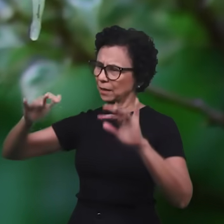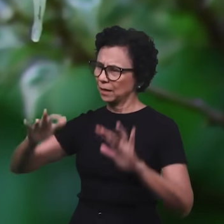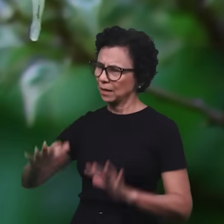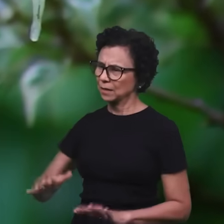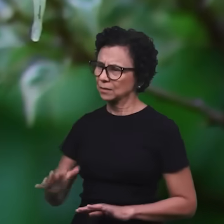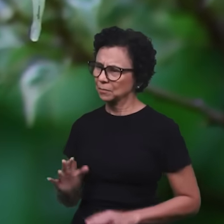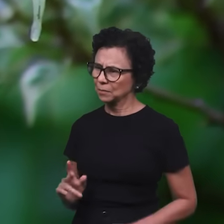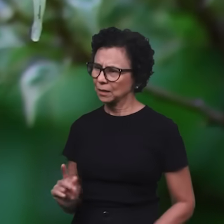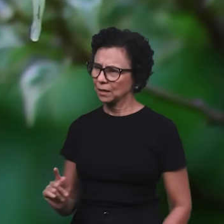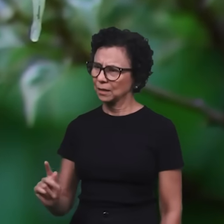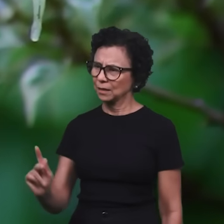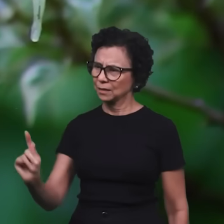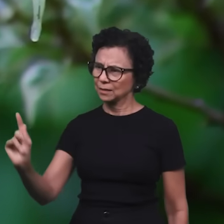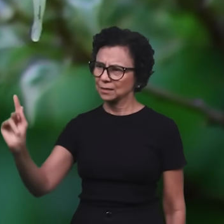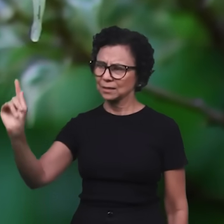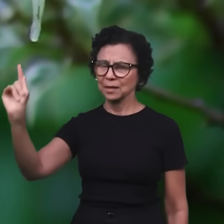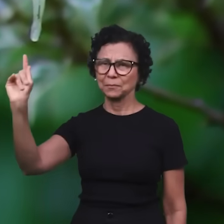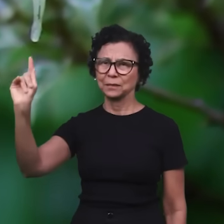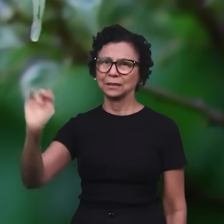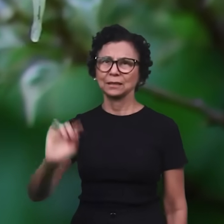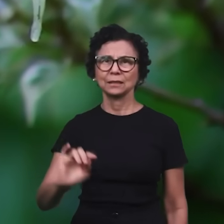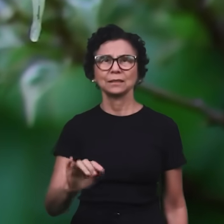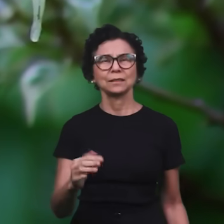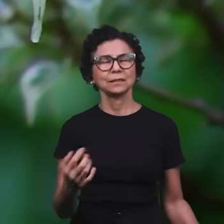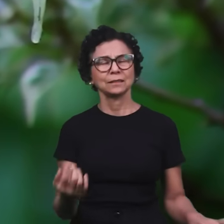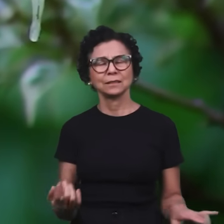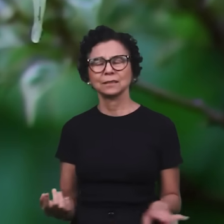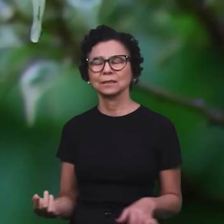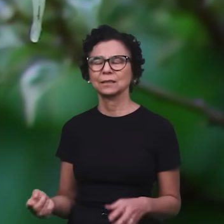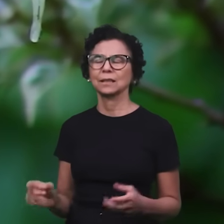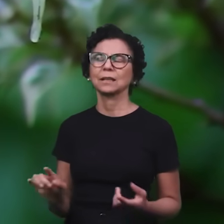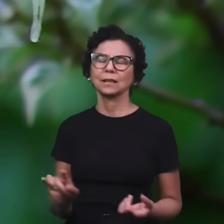ordena a bênção para sempre,